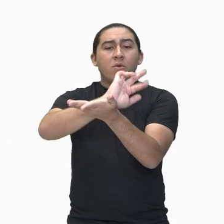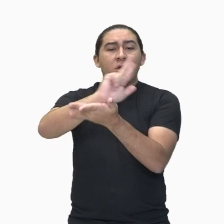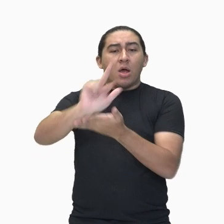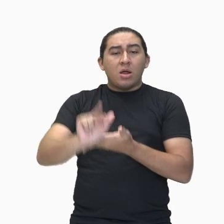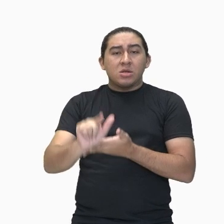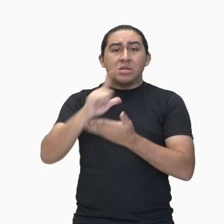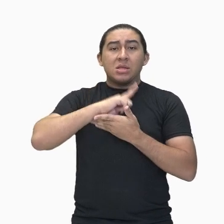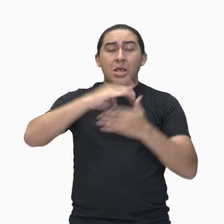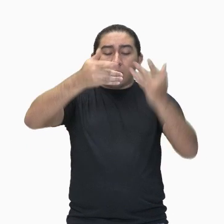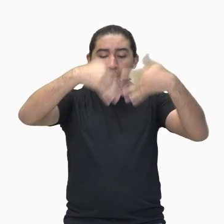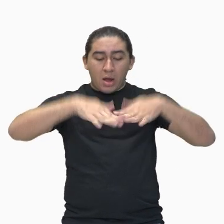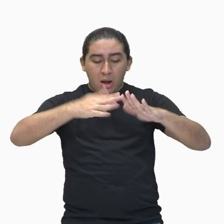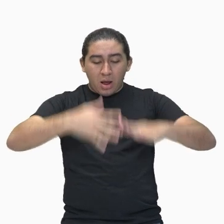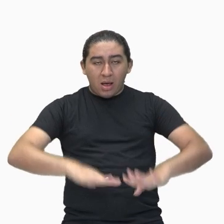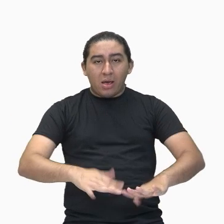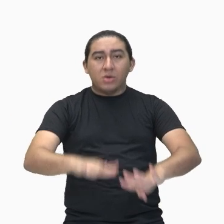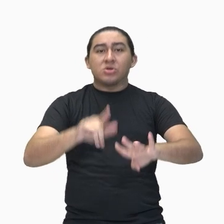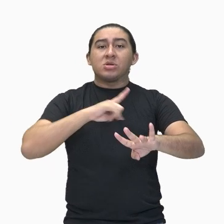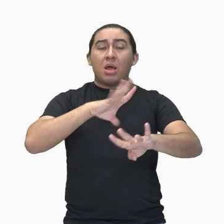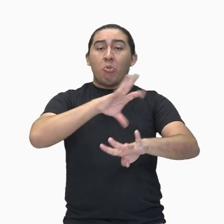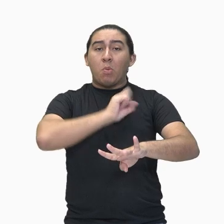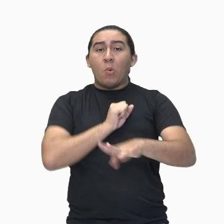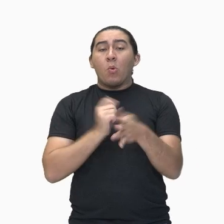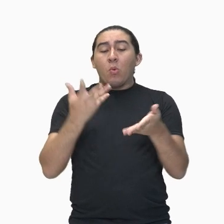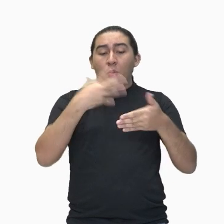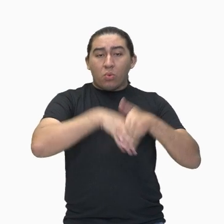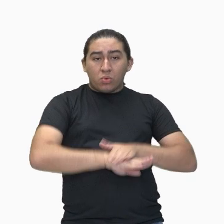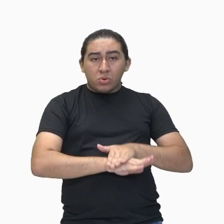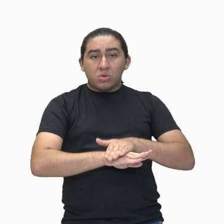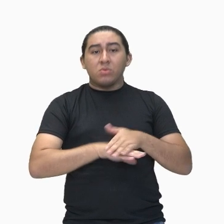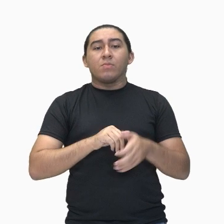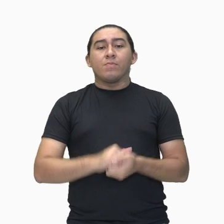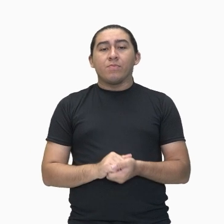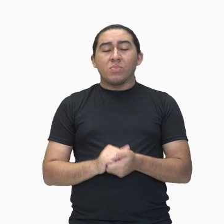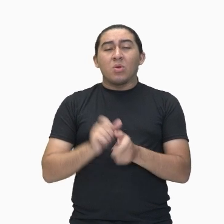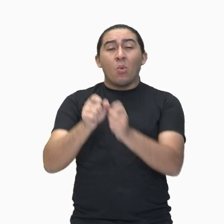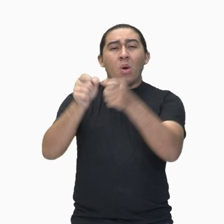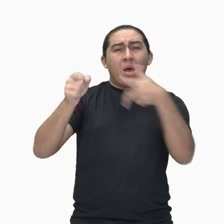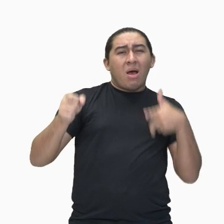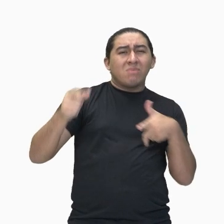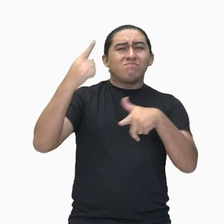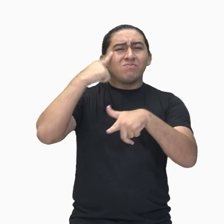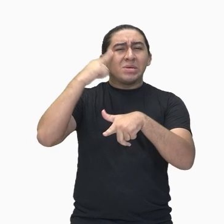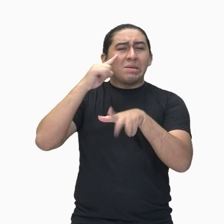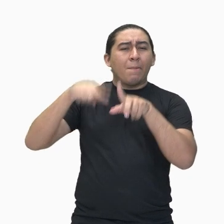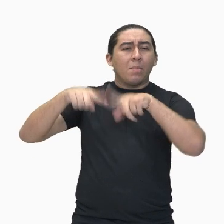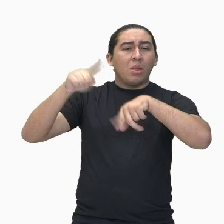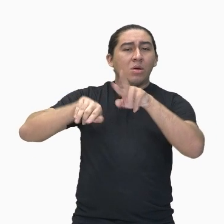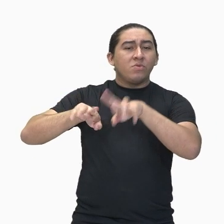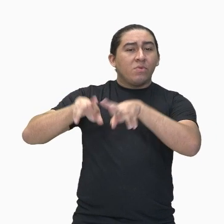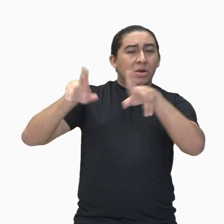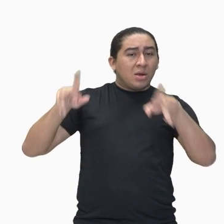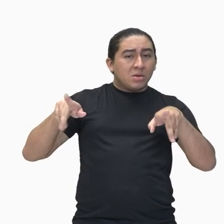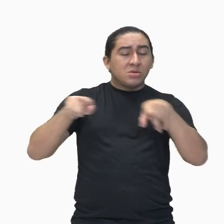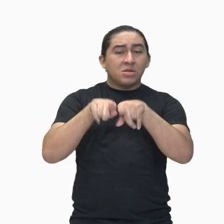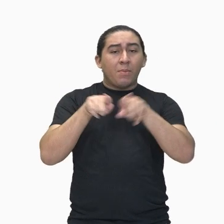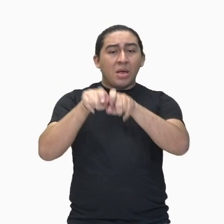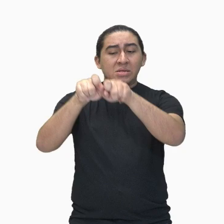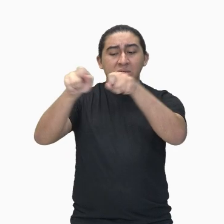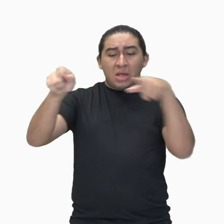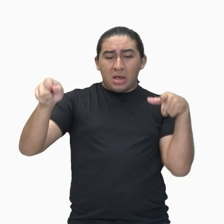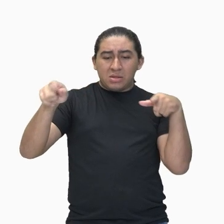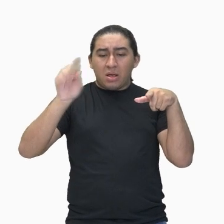debaixo d'água as armas que o amor carrega. O arco talvez de pipa, a seta